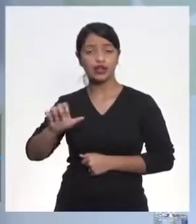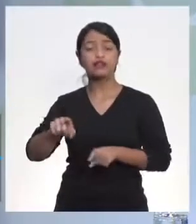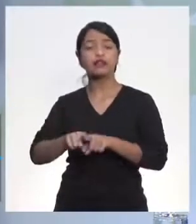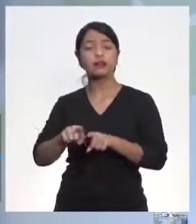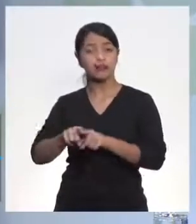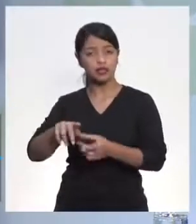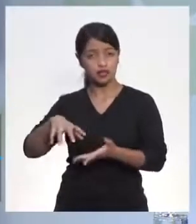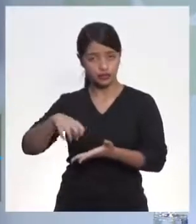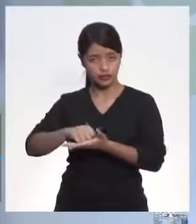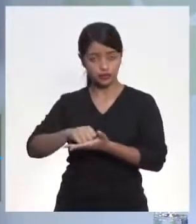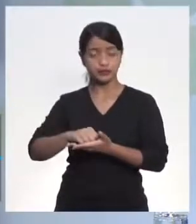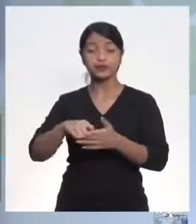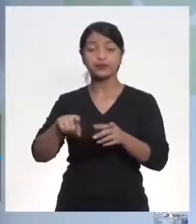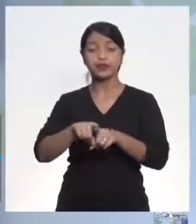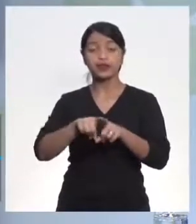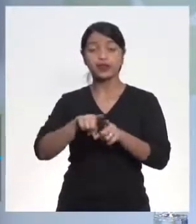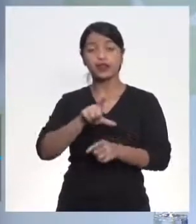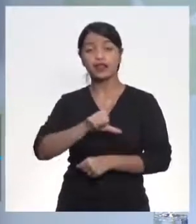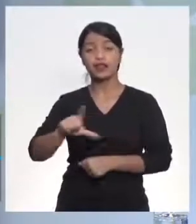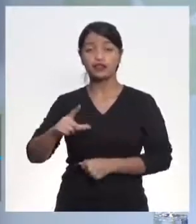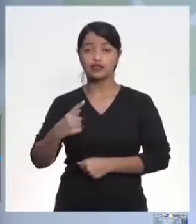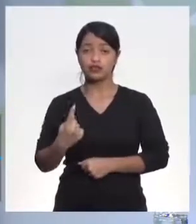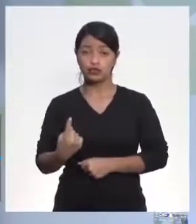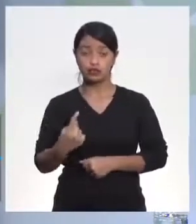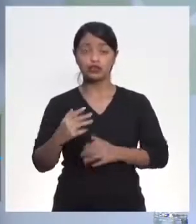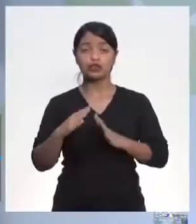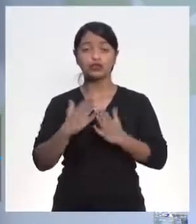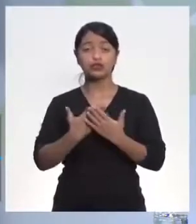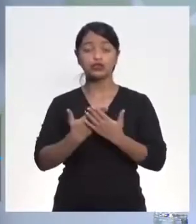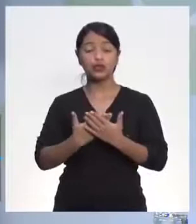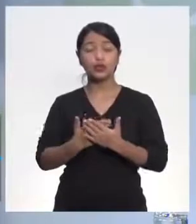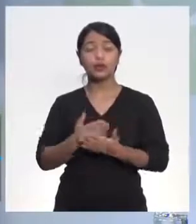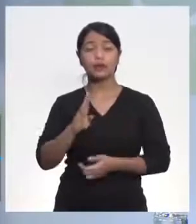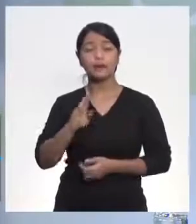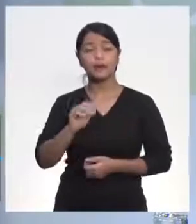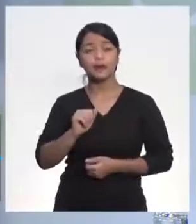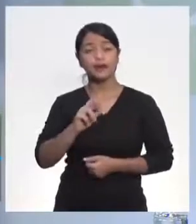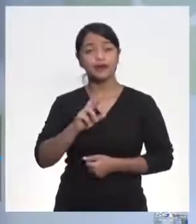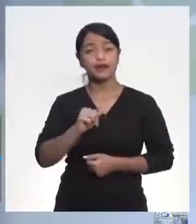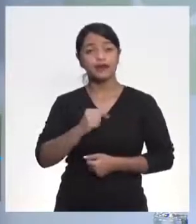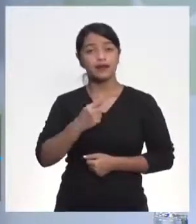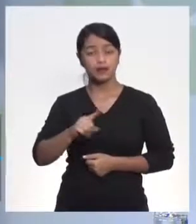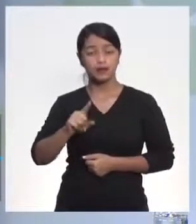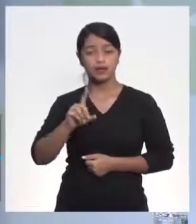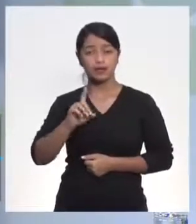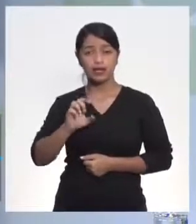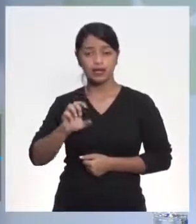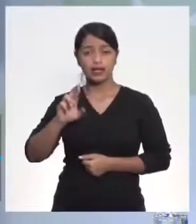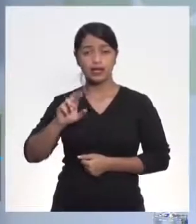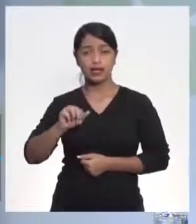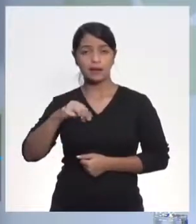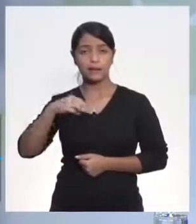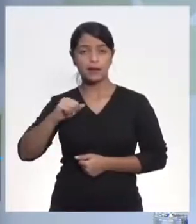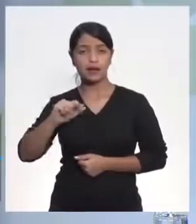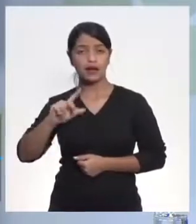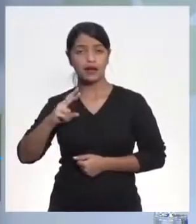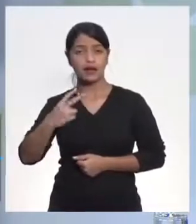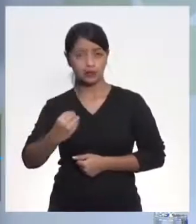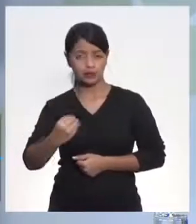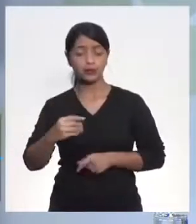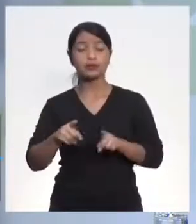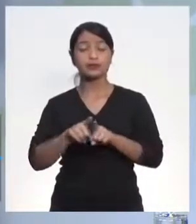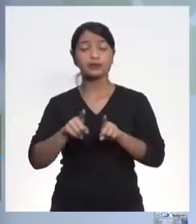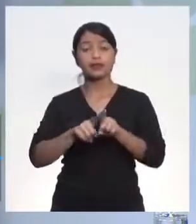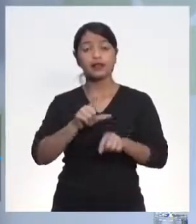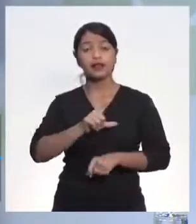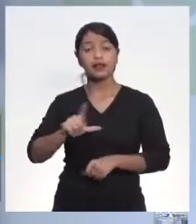Leste 1, a Escola Estadual Barão de Ramalho, do professor Jefferson. Também tenho da Leste 5,